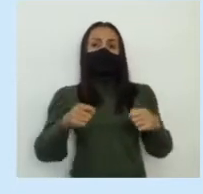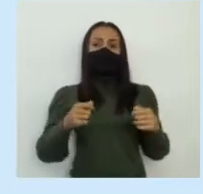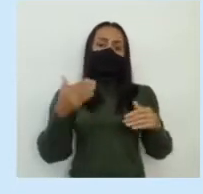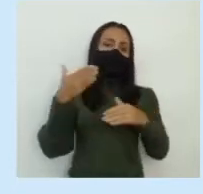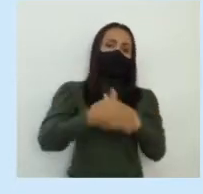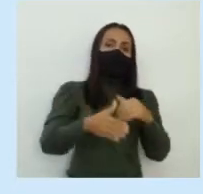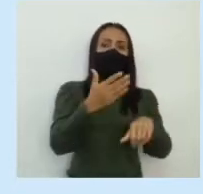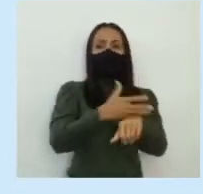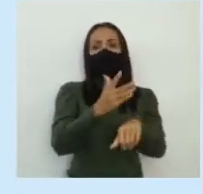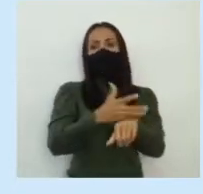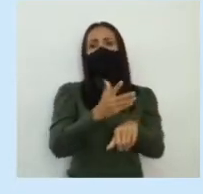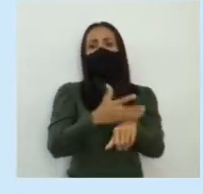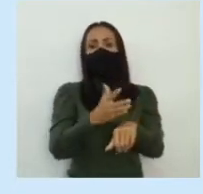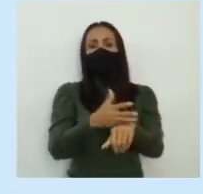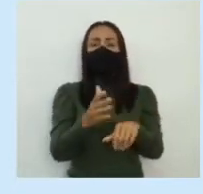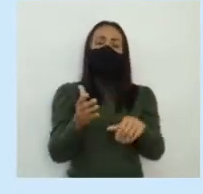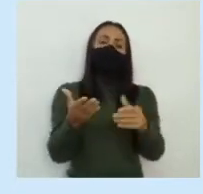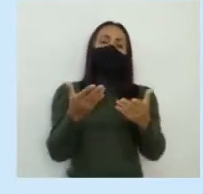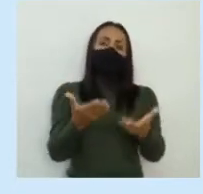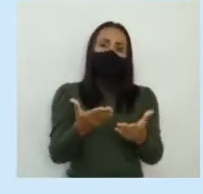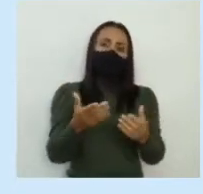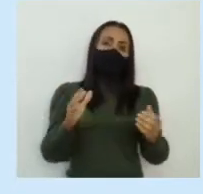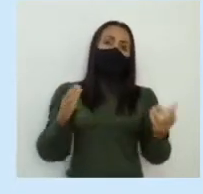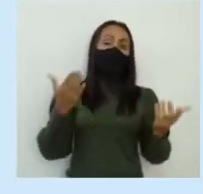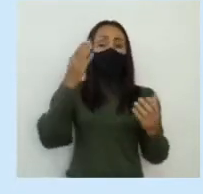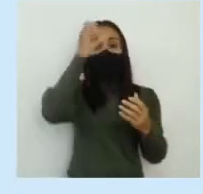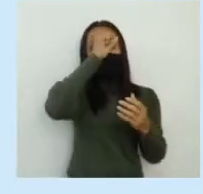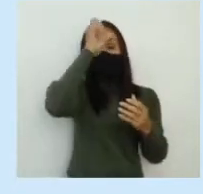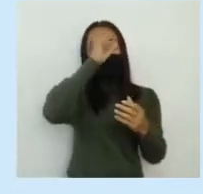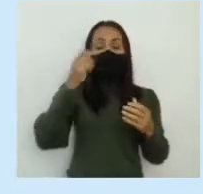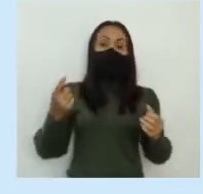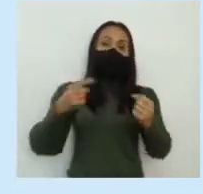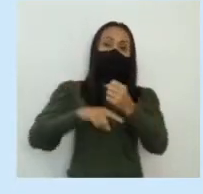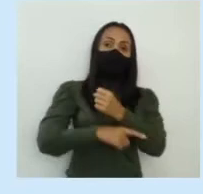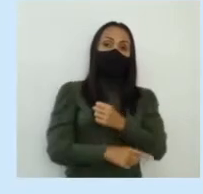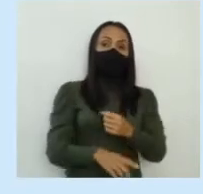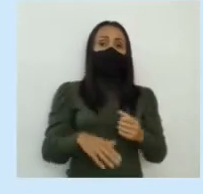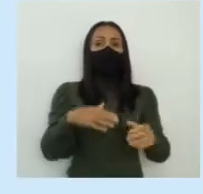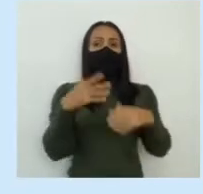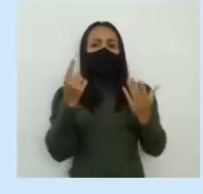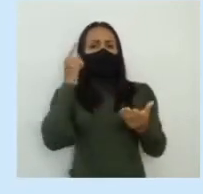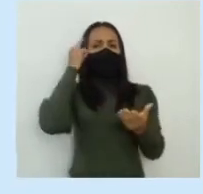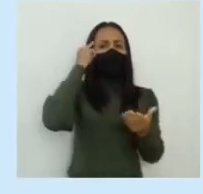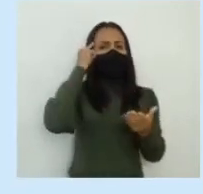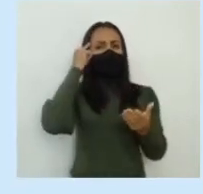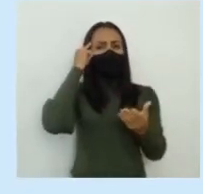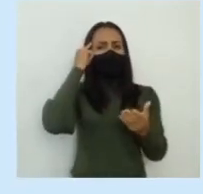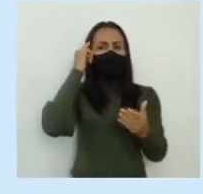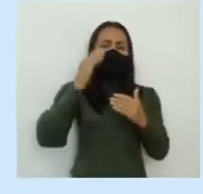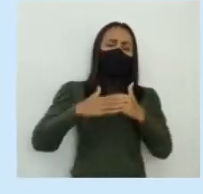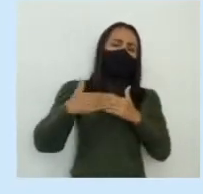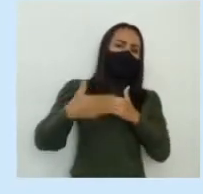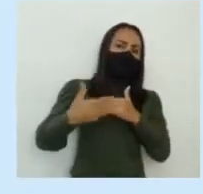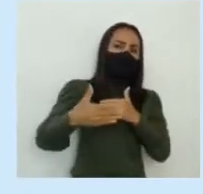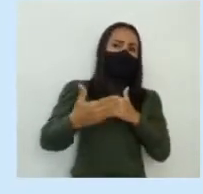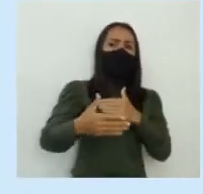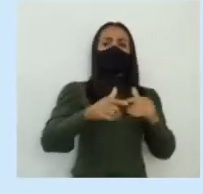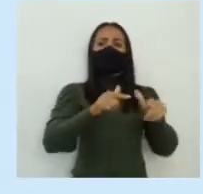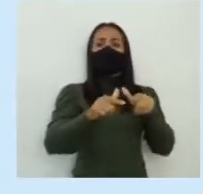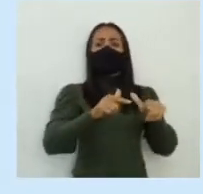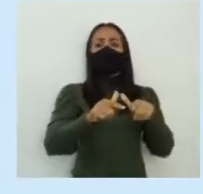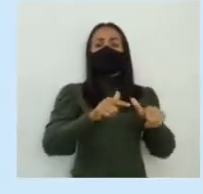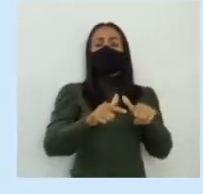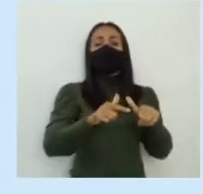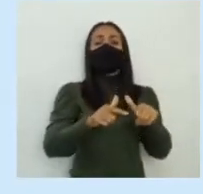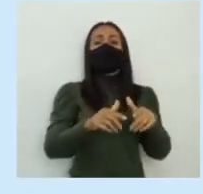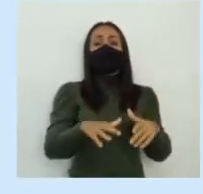o máximo possível, se aprofundar. Por quê? Porque isso vai tirar todas aquelas dúvidas que ao longo do seu trabalho